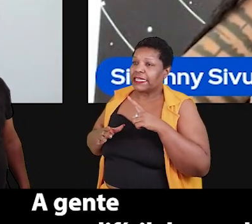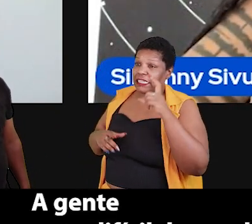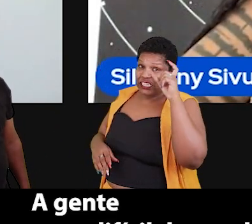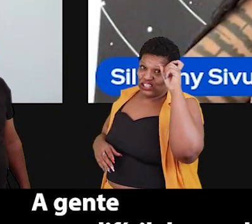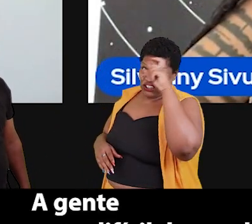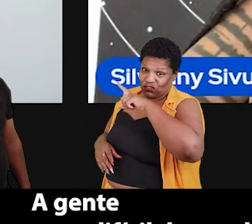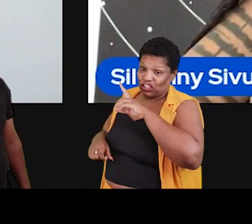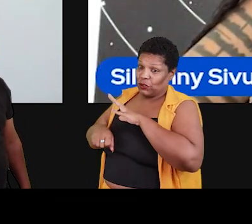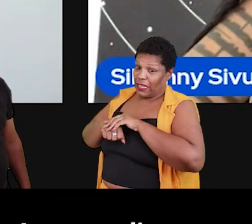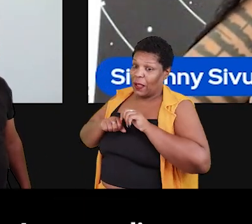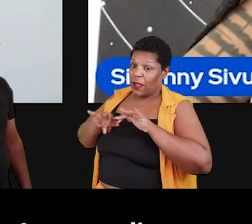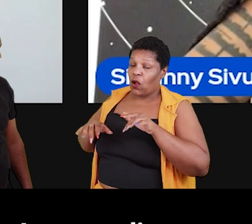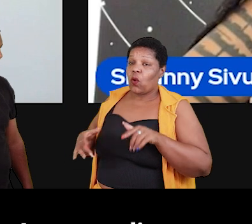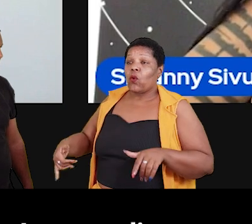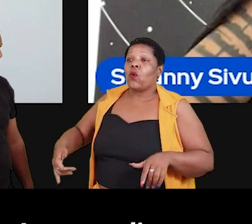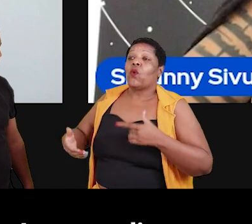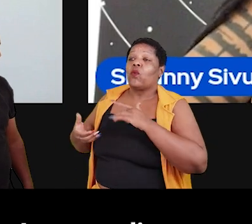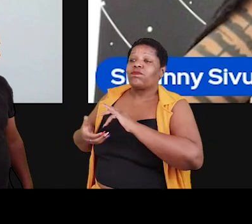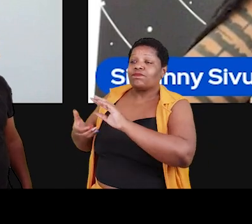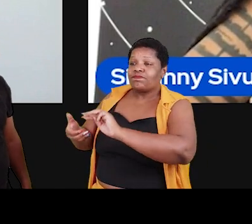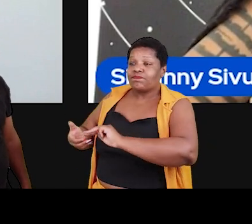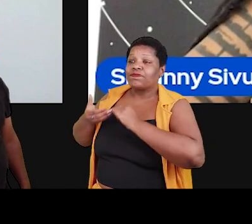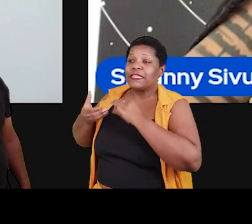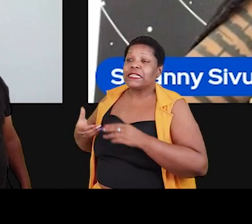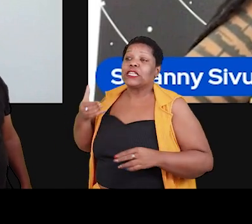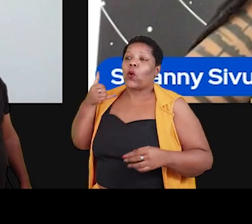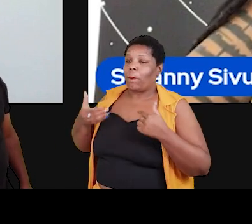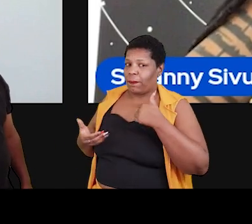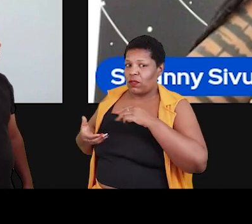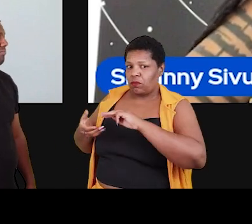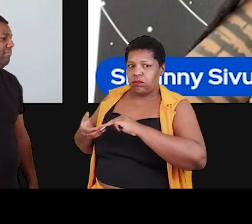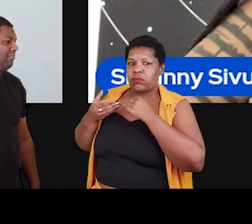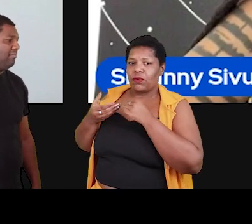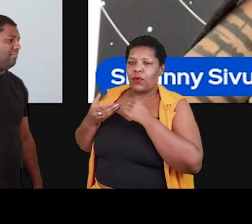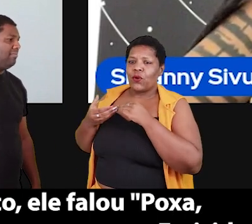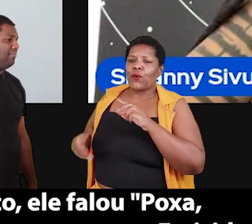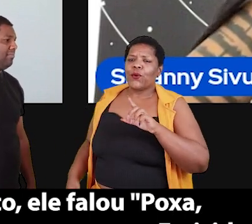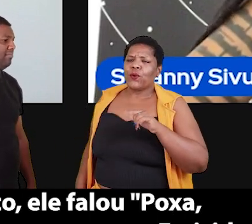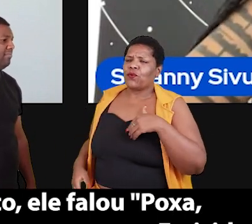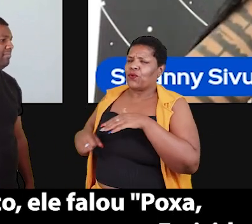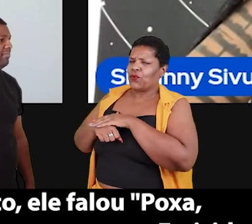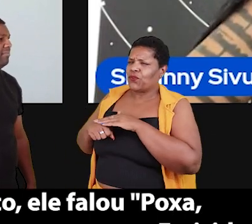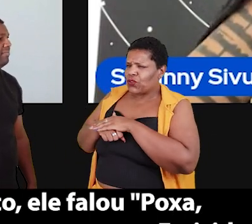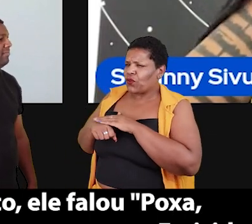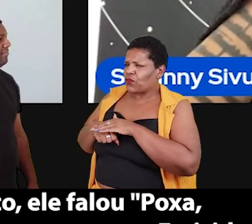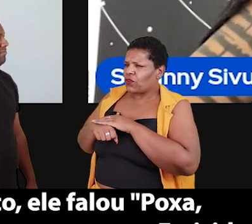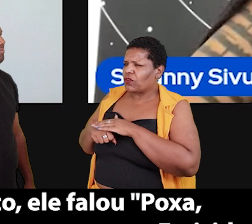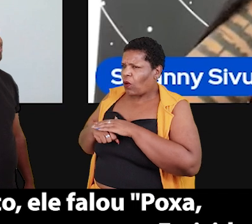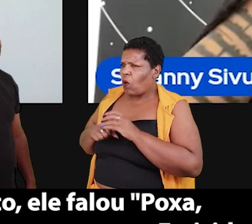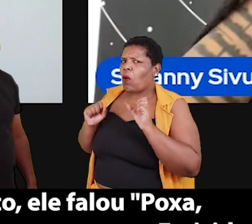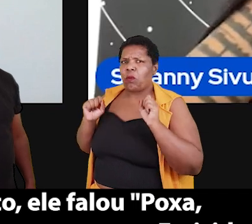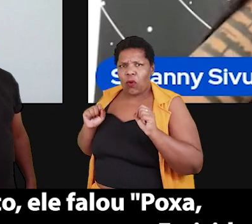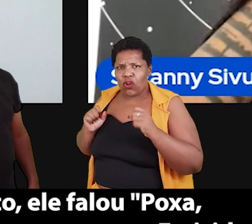difícil da pandemia. E aí o Lucas me ligou, eu lembro que A gente conversou muito. Ele falou, poxa,